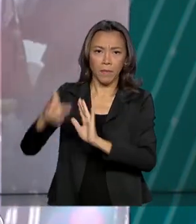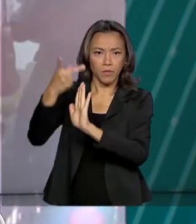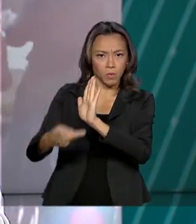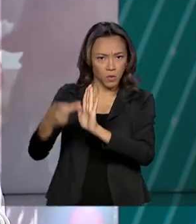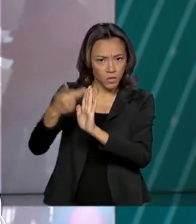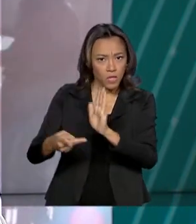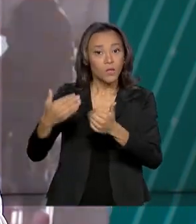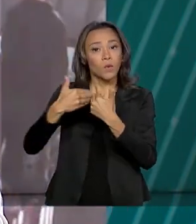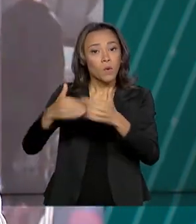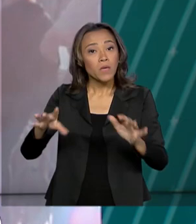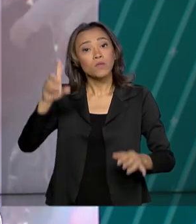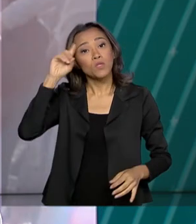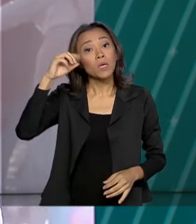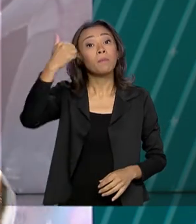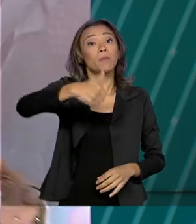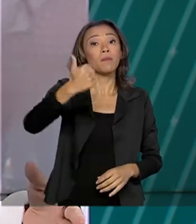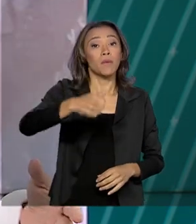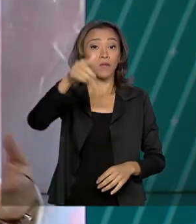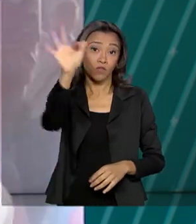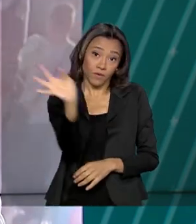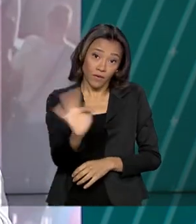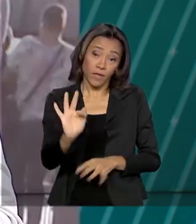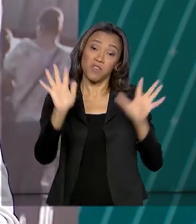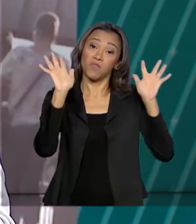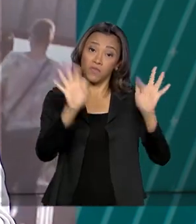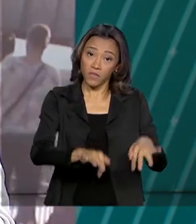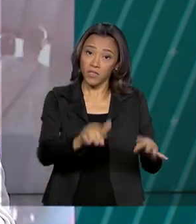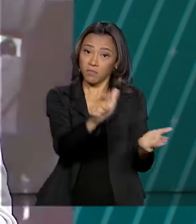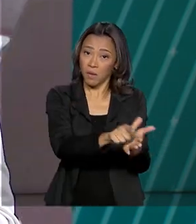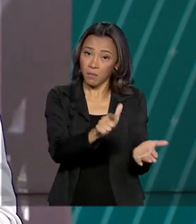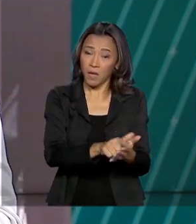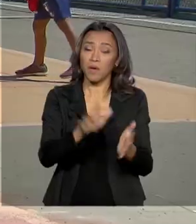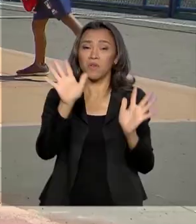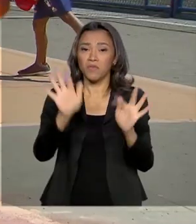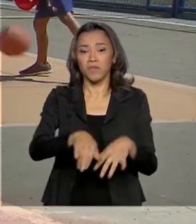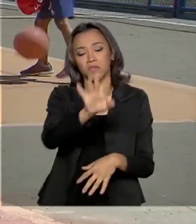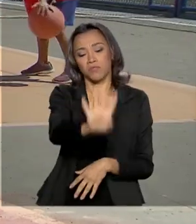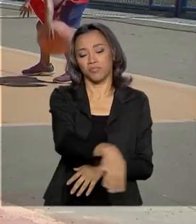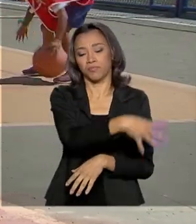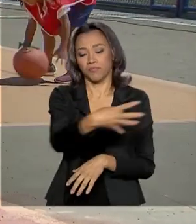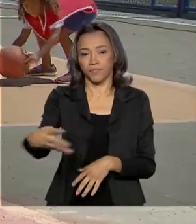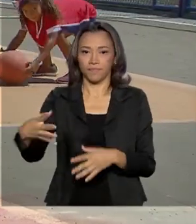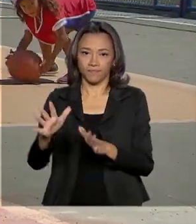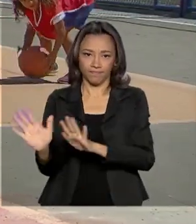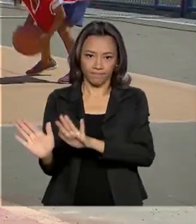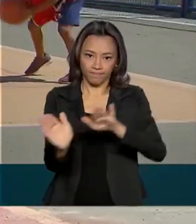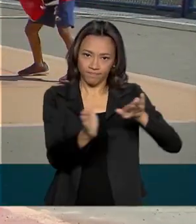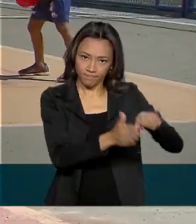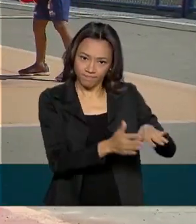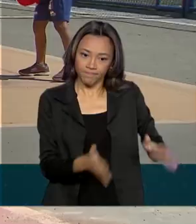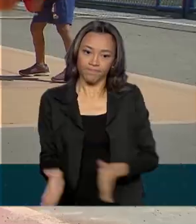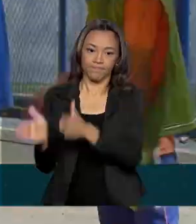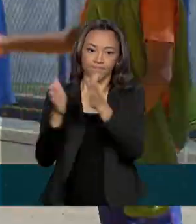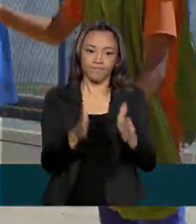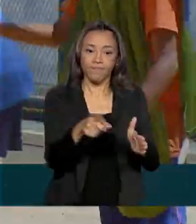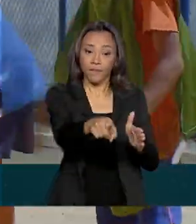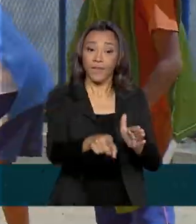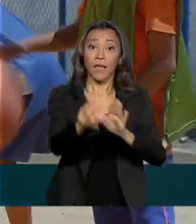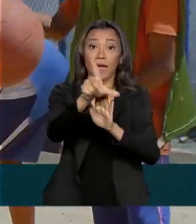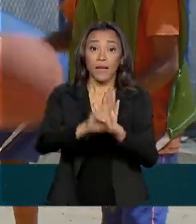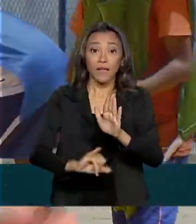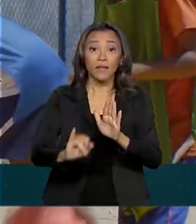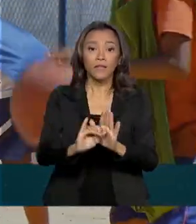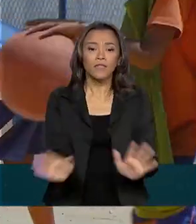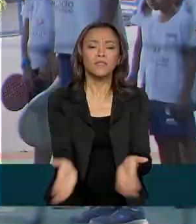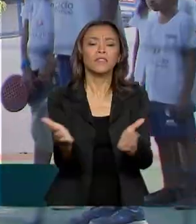1º de fevereiro. É o fim dos papéis e das planilhas. A lei de incentivo ao esporte permite